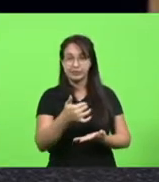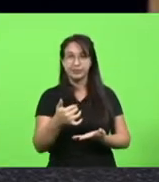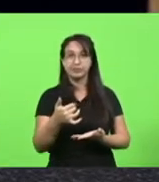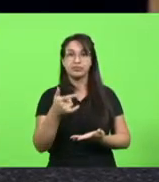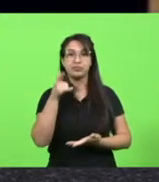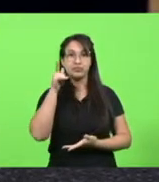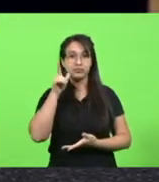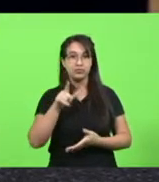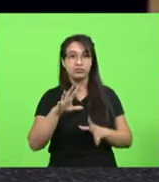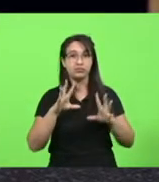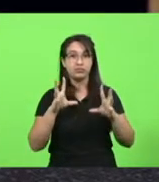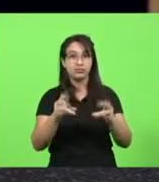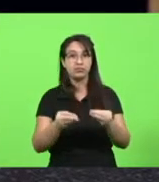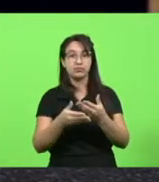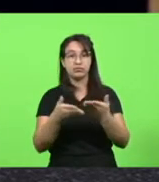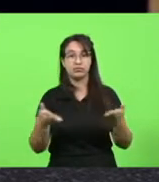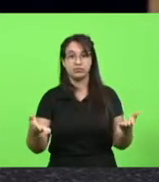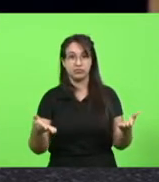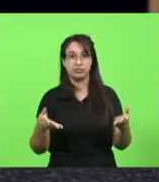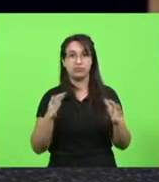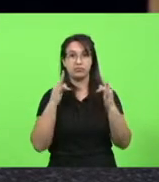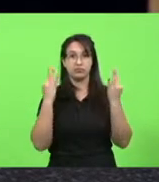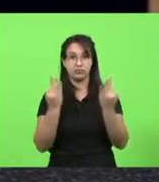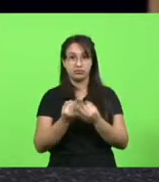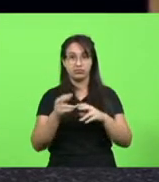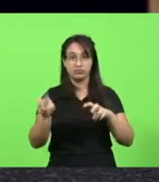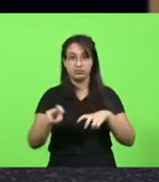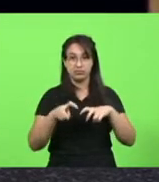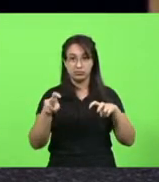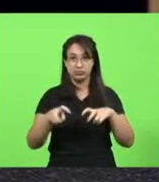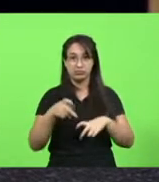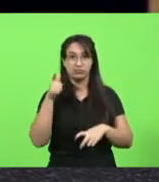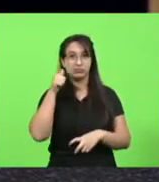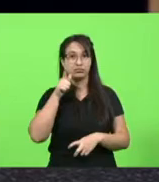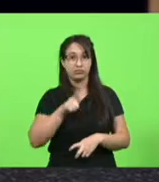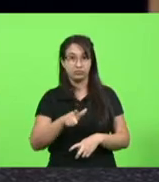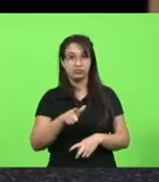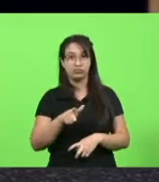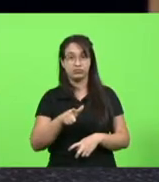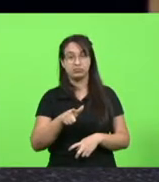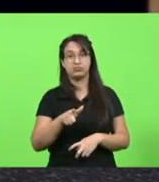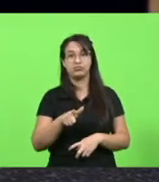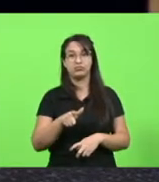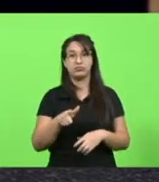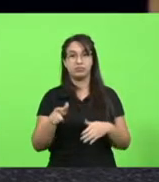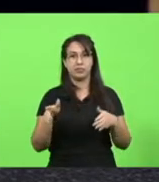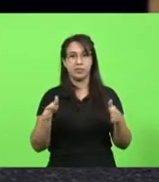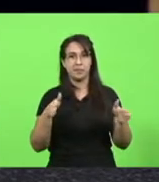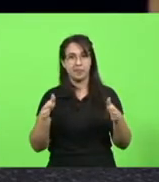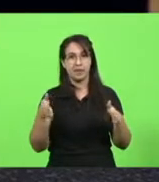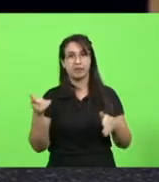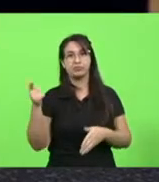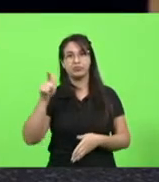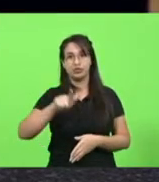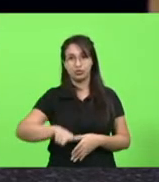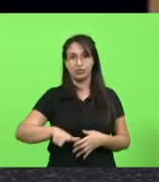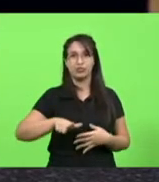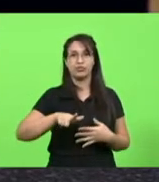os agricultores familiares aptos a receber o benefício durante o novo estado de